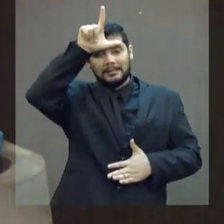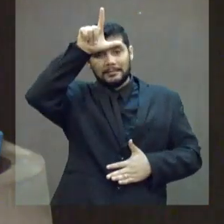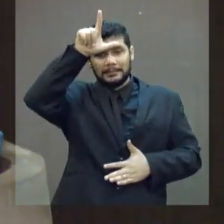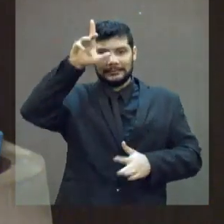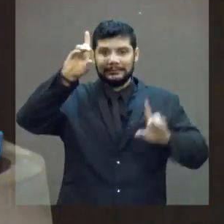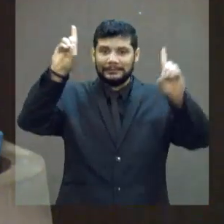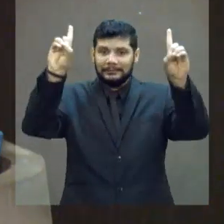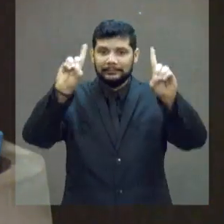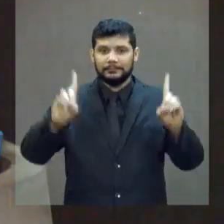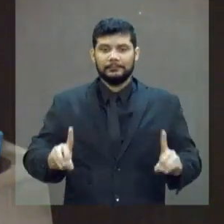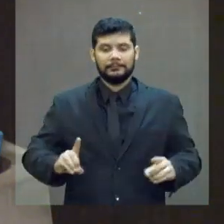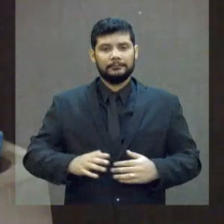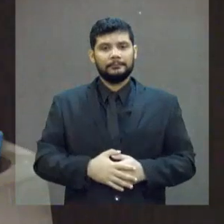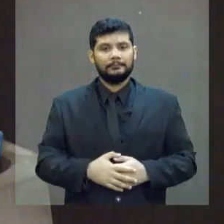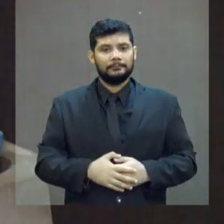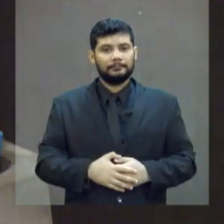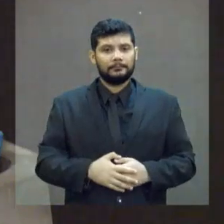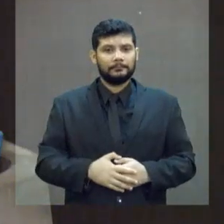pessoas com deficiência.